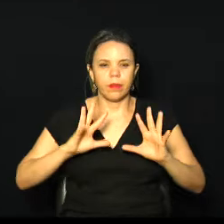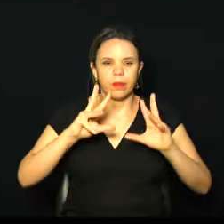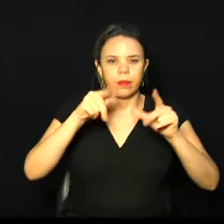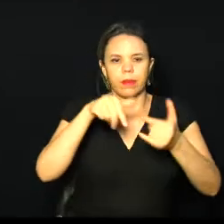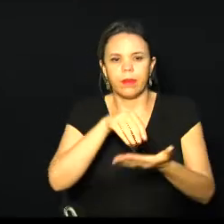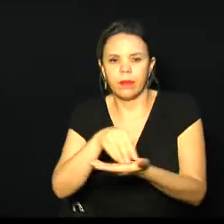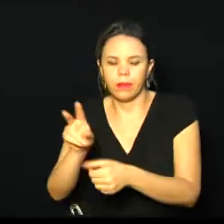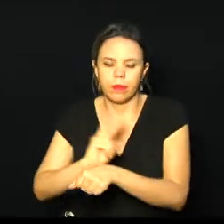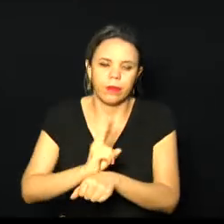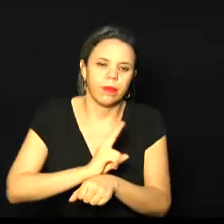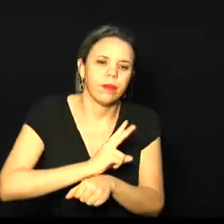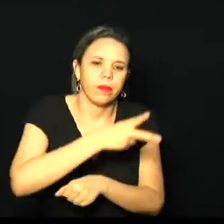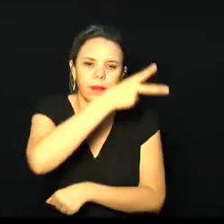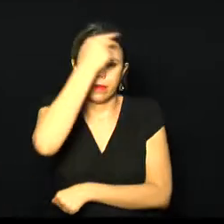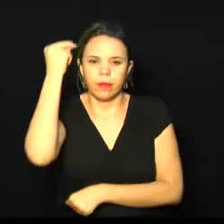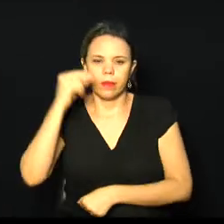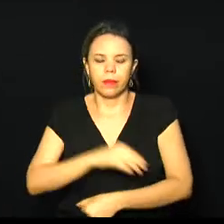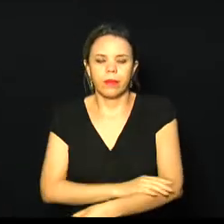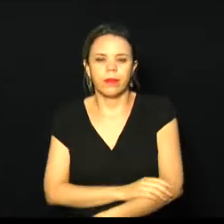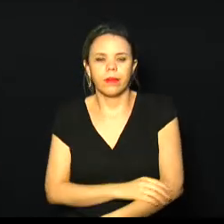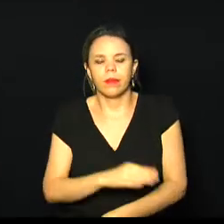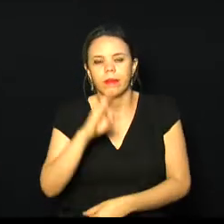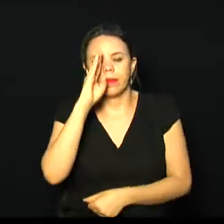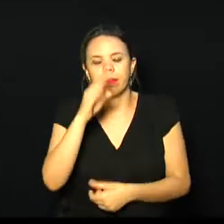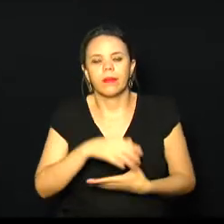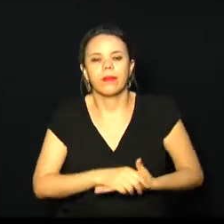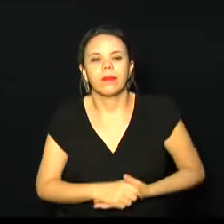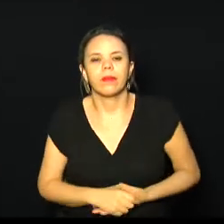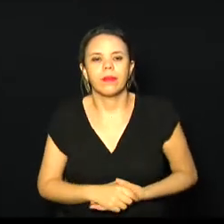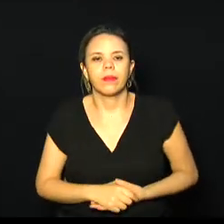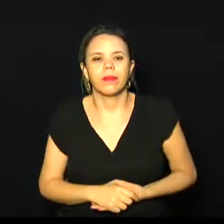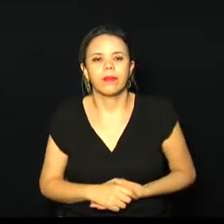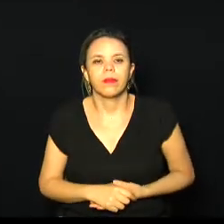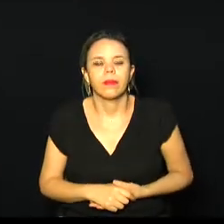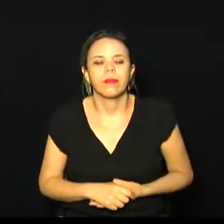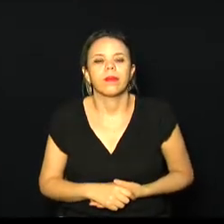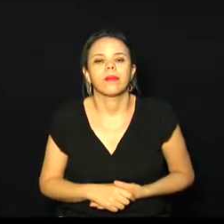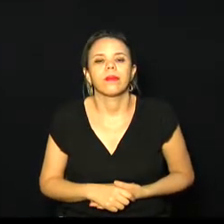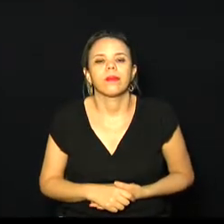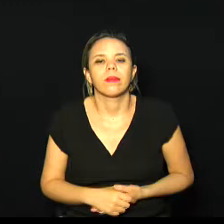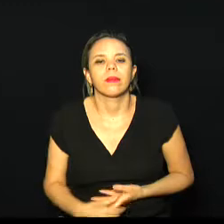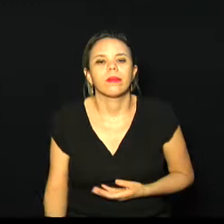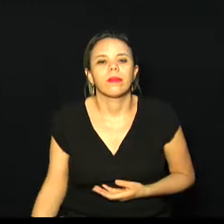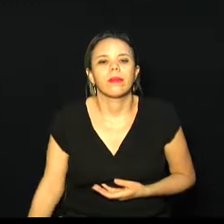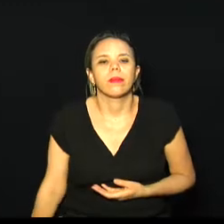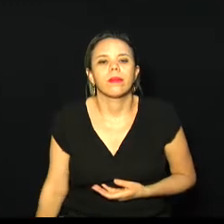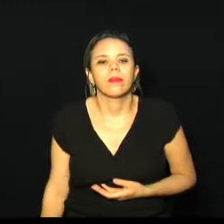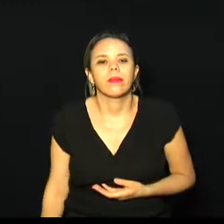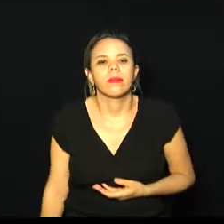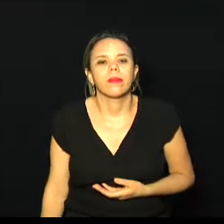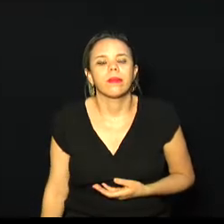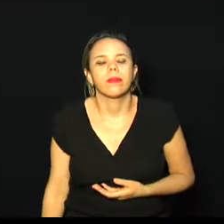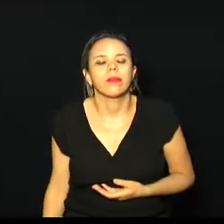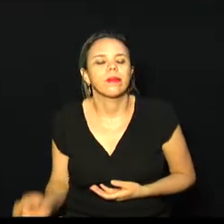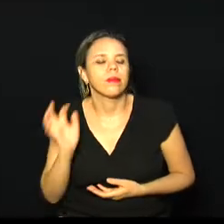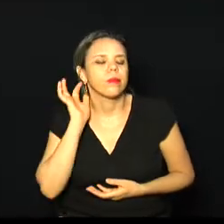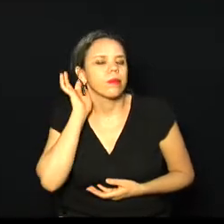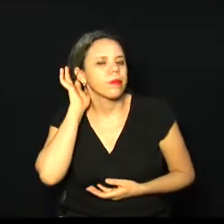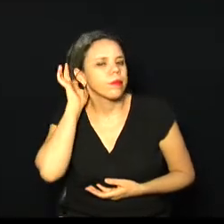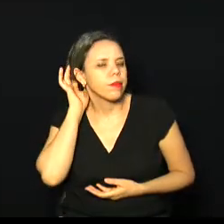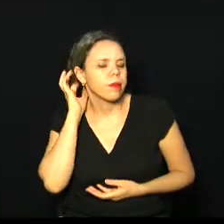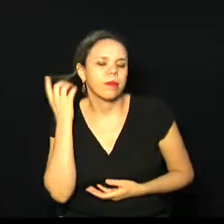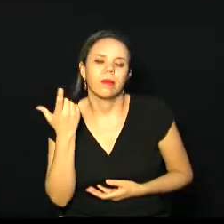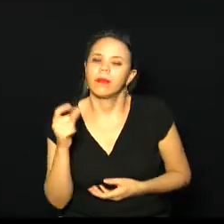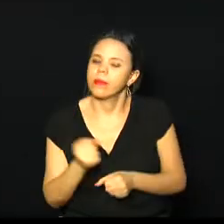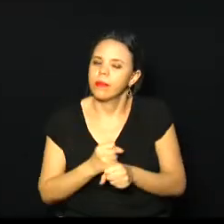órgãos de segurança pública são fundamentais. Bárbara, pode passar? Criada há pouco mais de 10 anos,